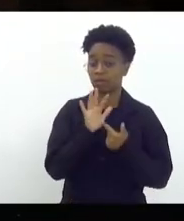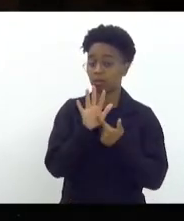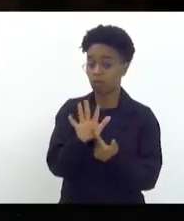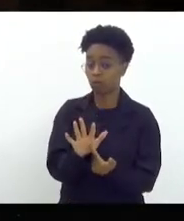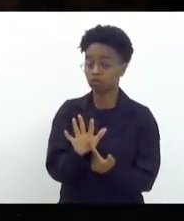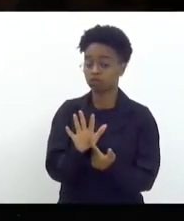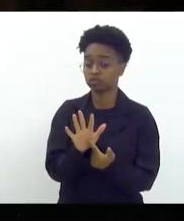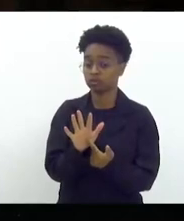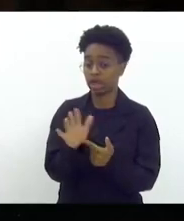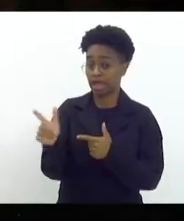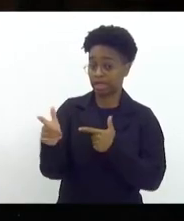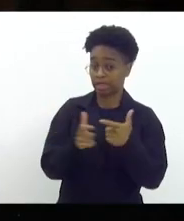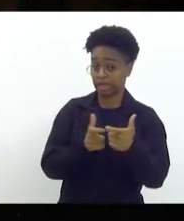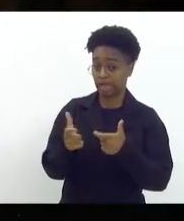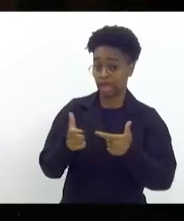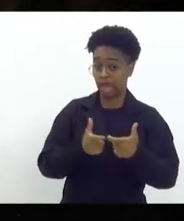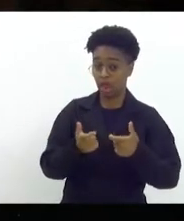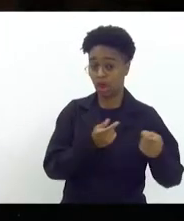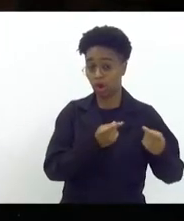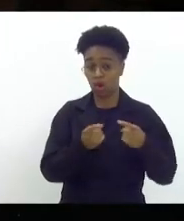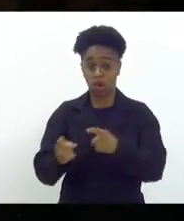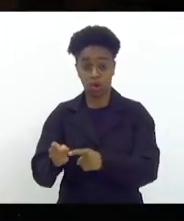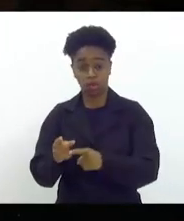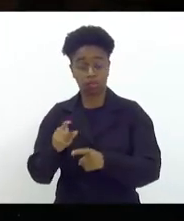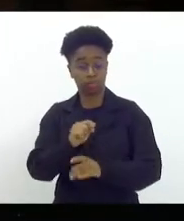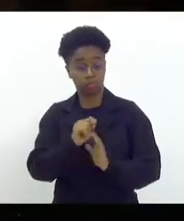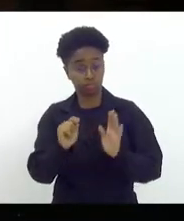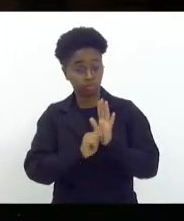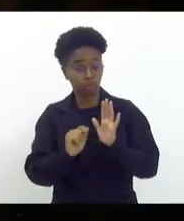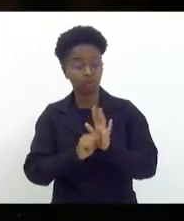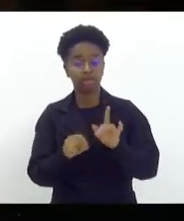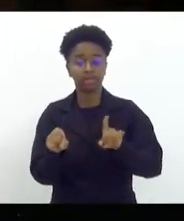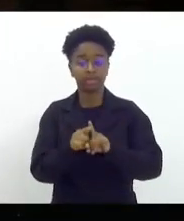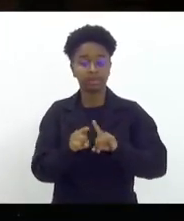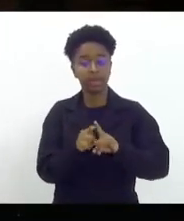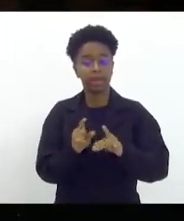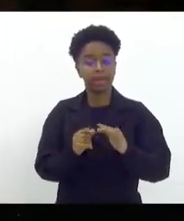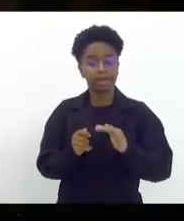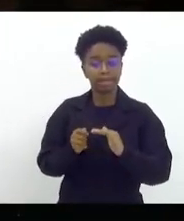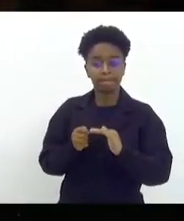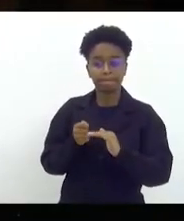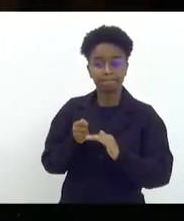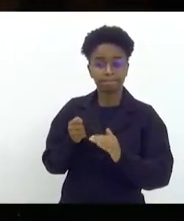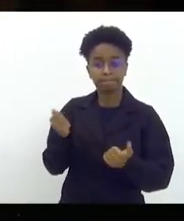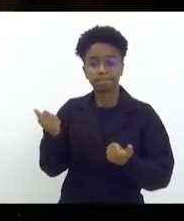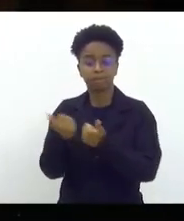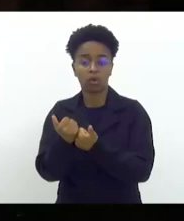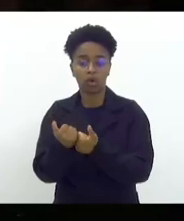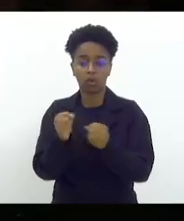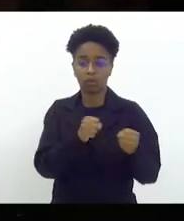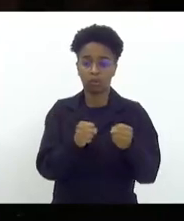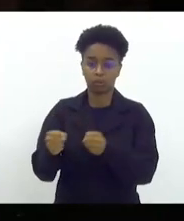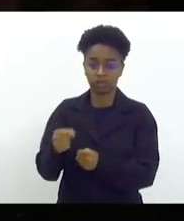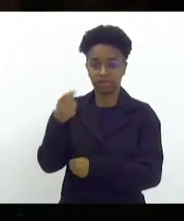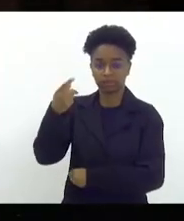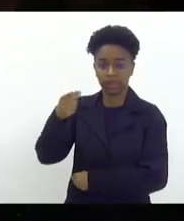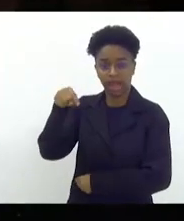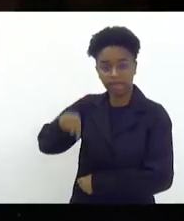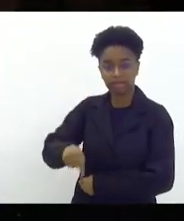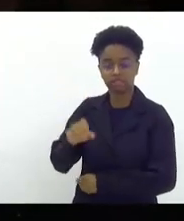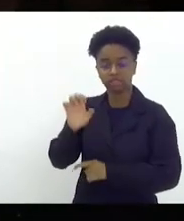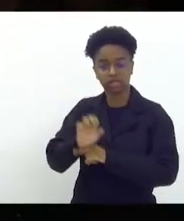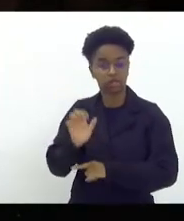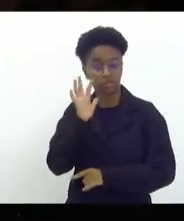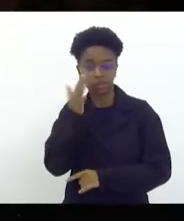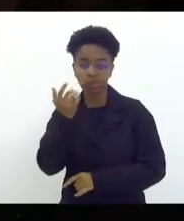a guerra de drogas e o investimento no poder bélico do estado não vão resolver o